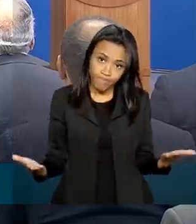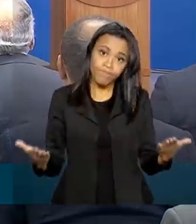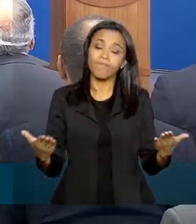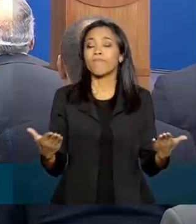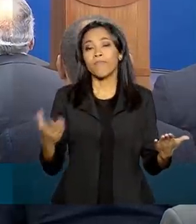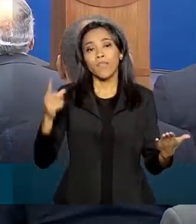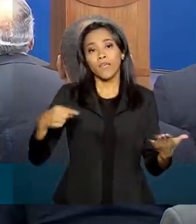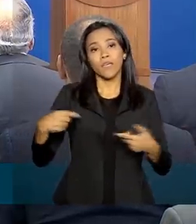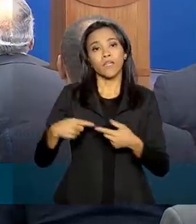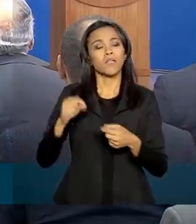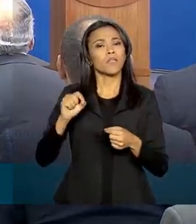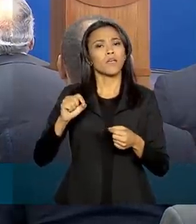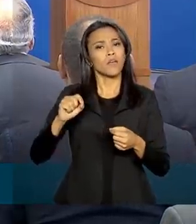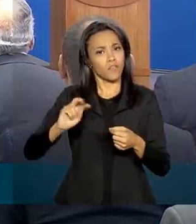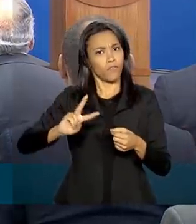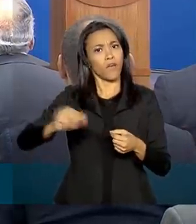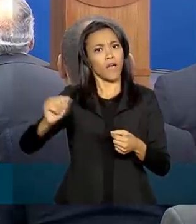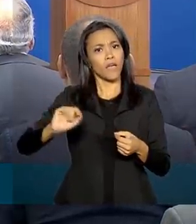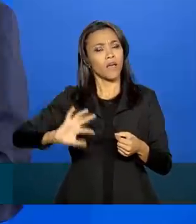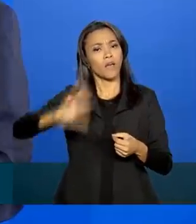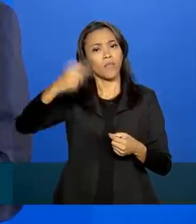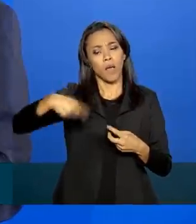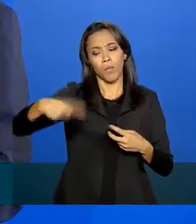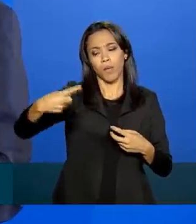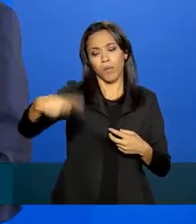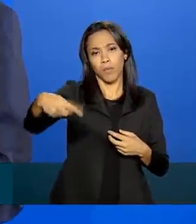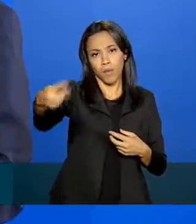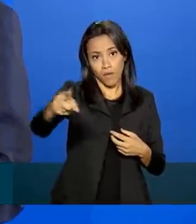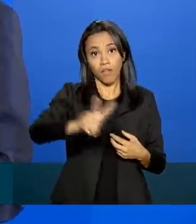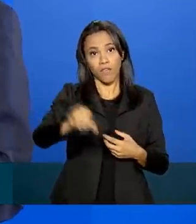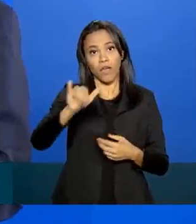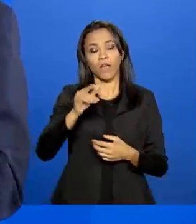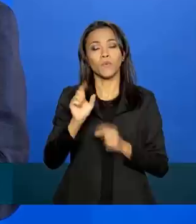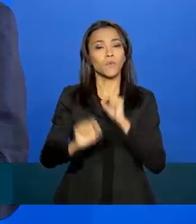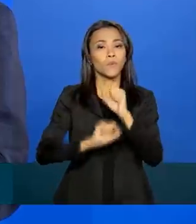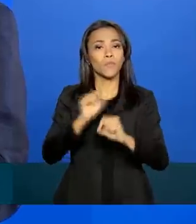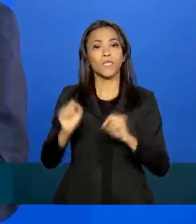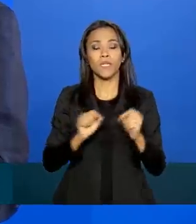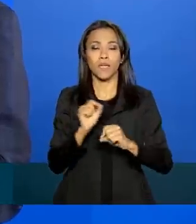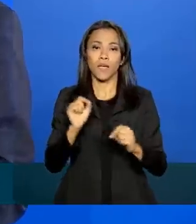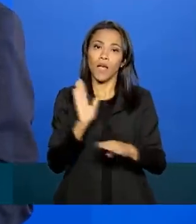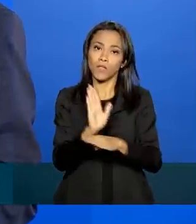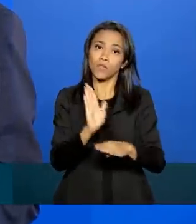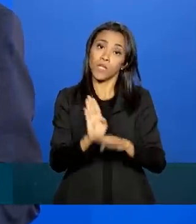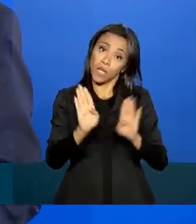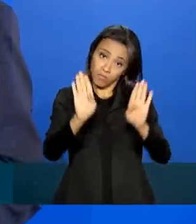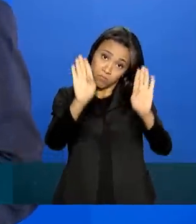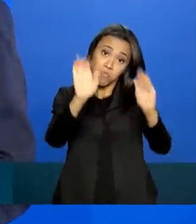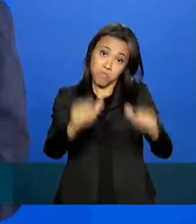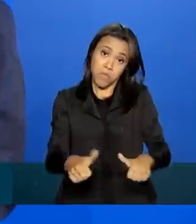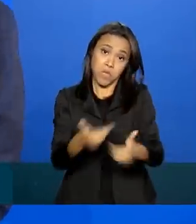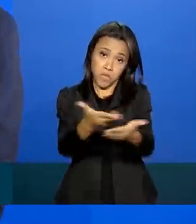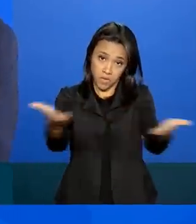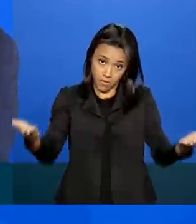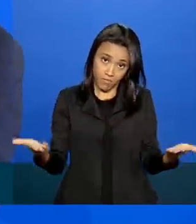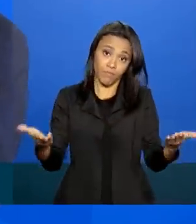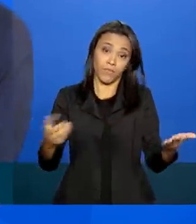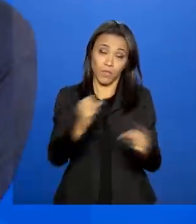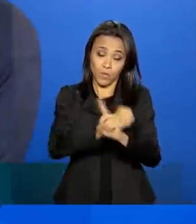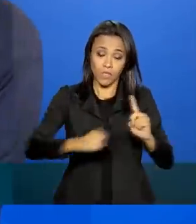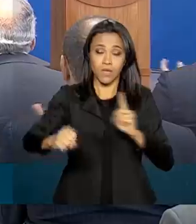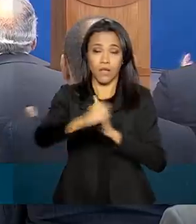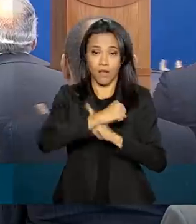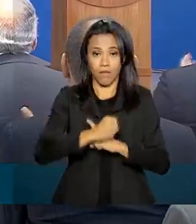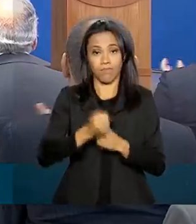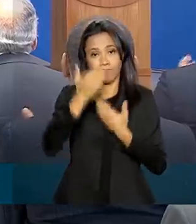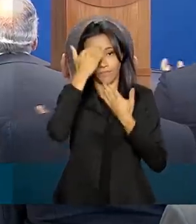dentre outras vicissitudes contribuíram para o bem estar social da população muito obrigado